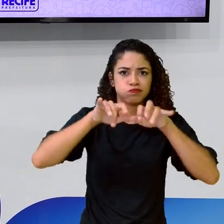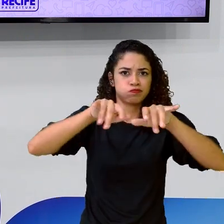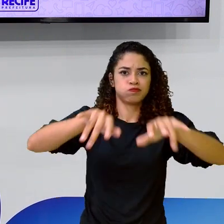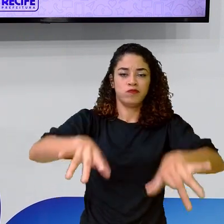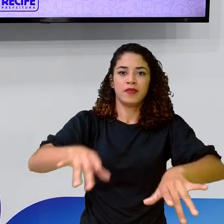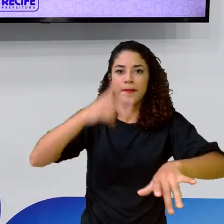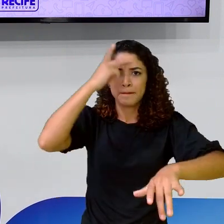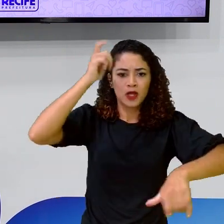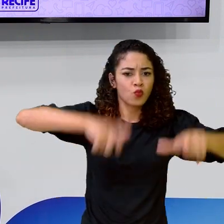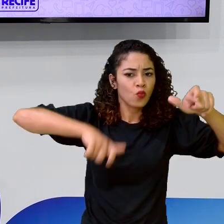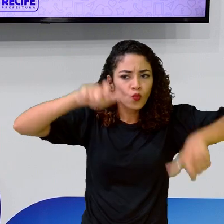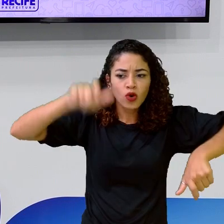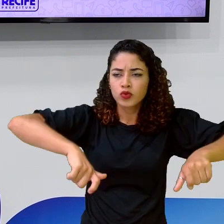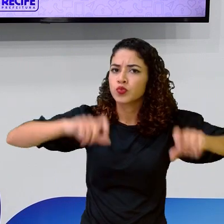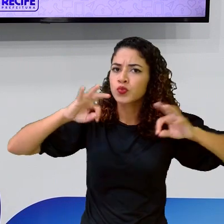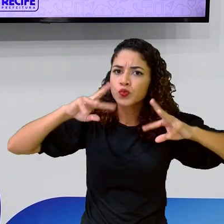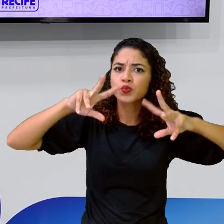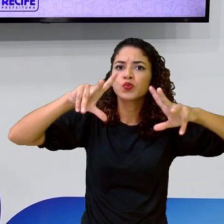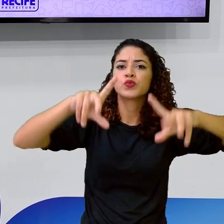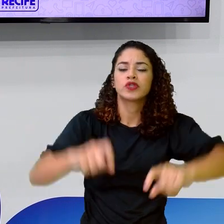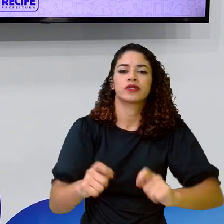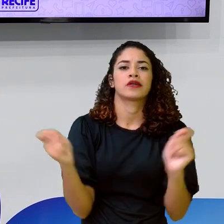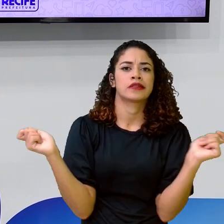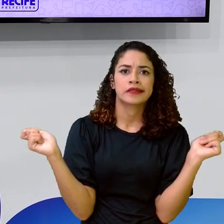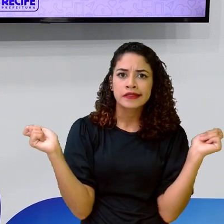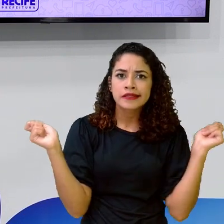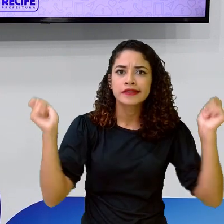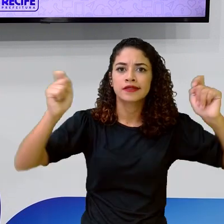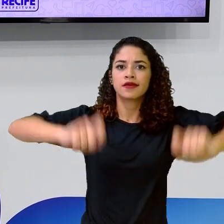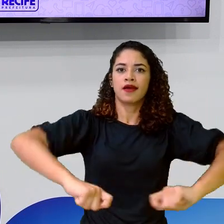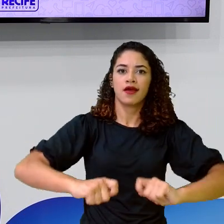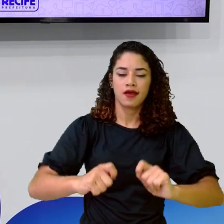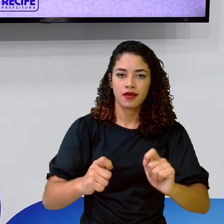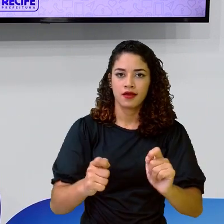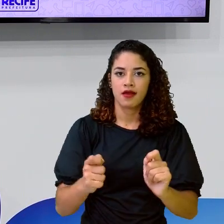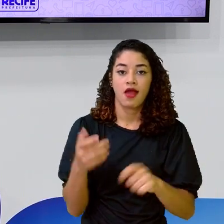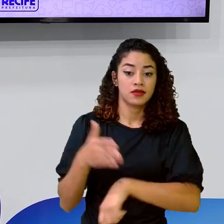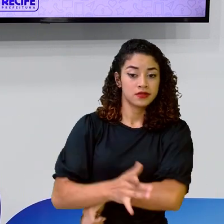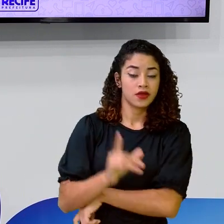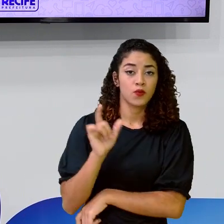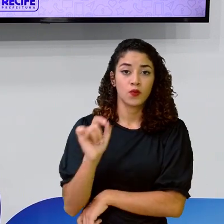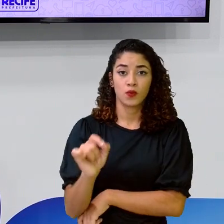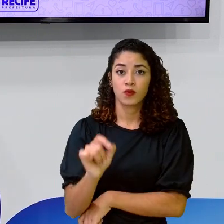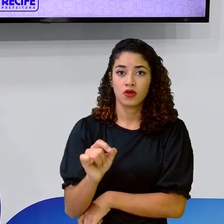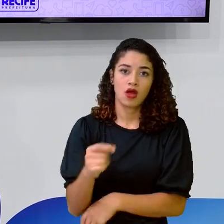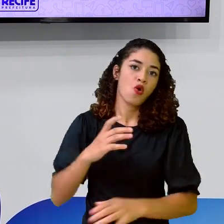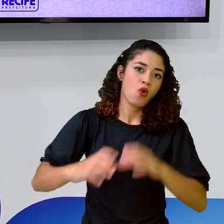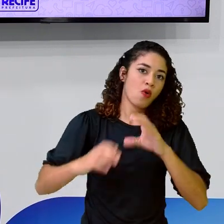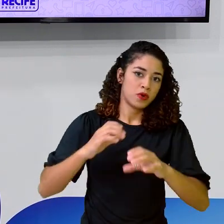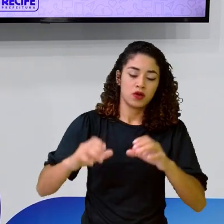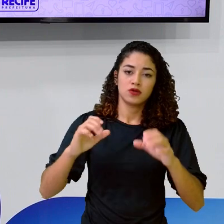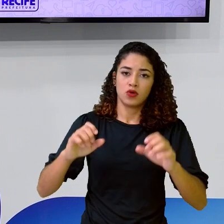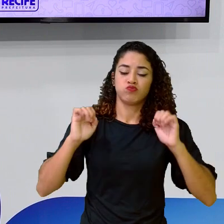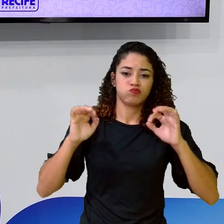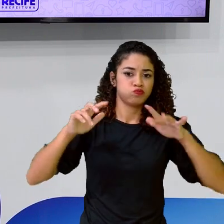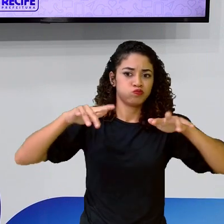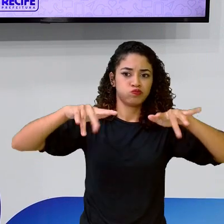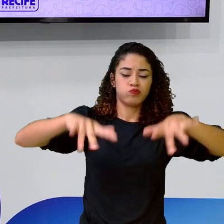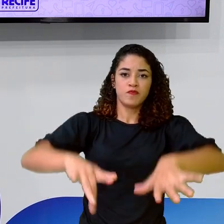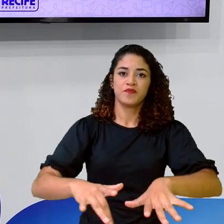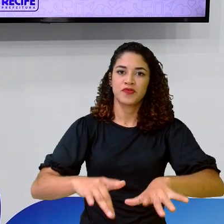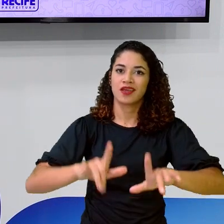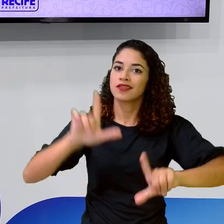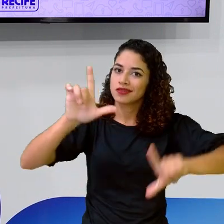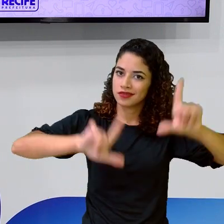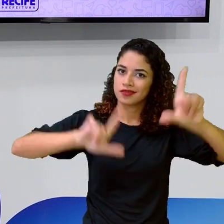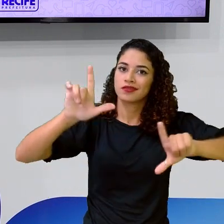pessoas, que alcança o maior número de pessoas, é, a gente fala de comunicação em massa, telejornal é uma